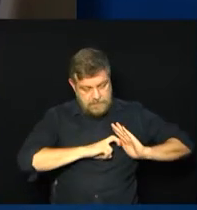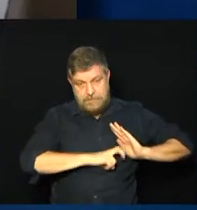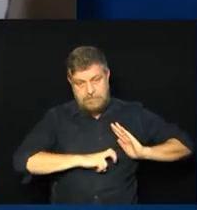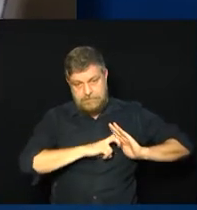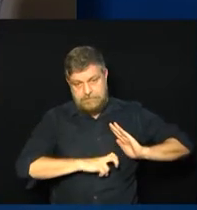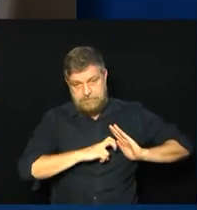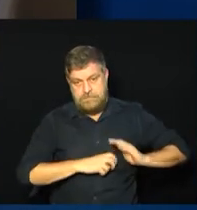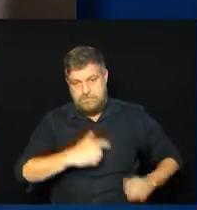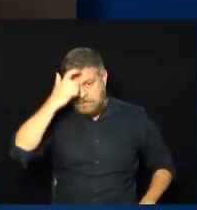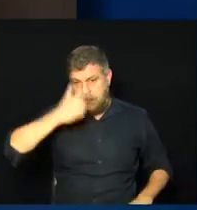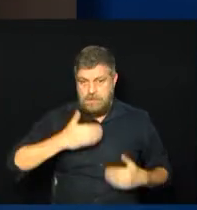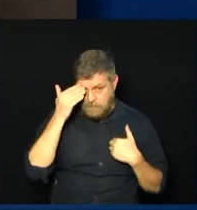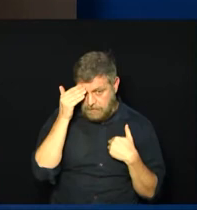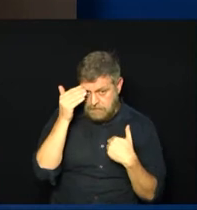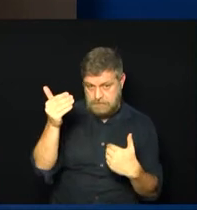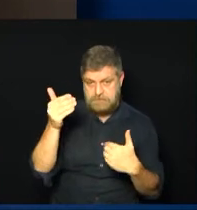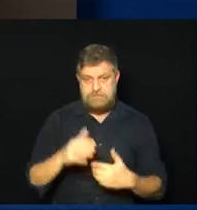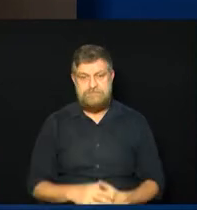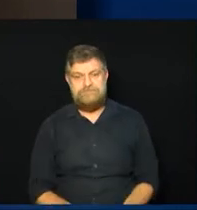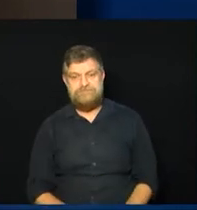Campinas, eu agradeço.